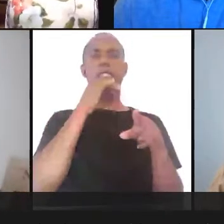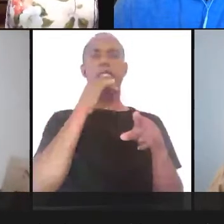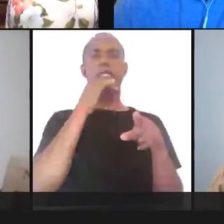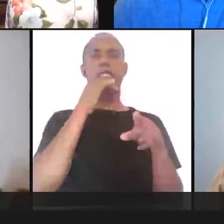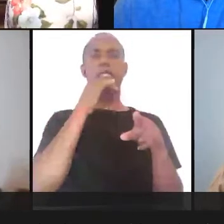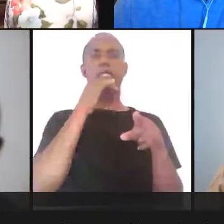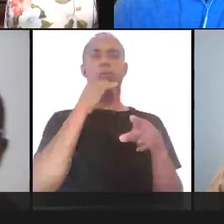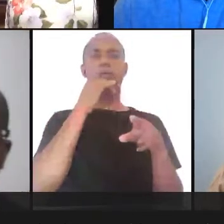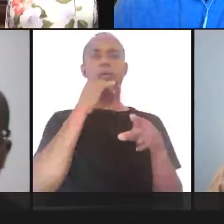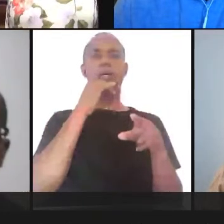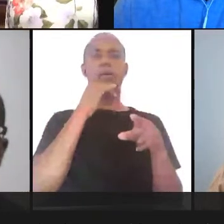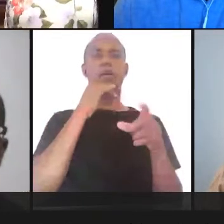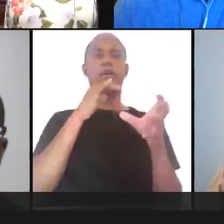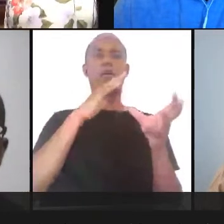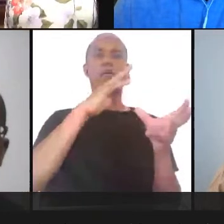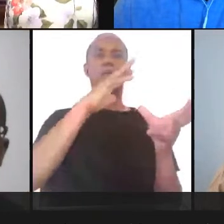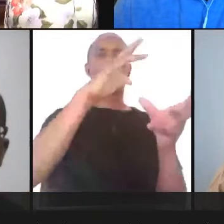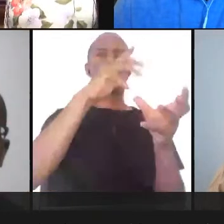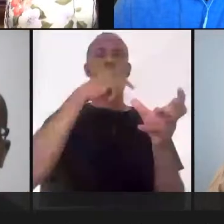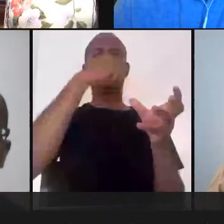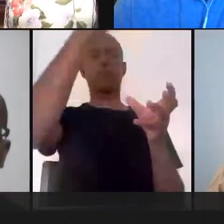de funcionar como